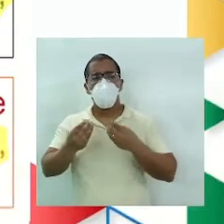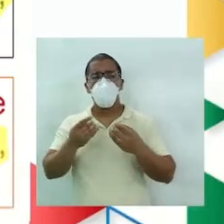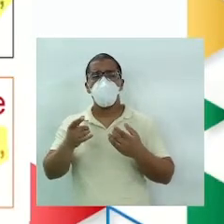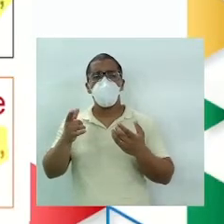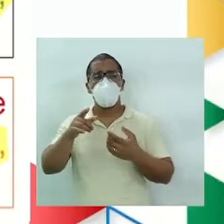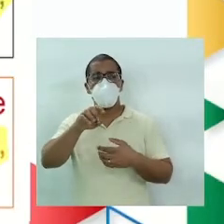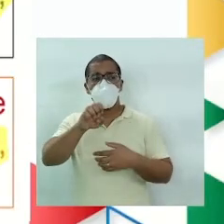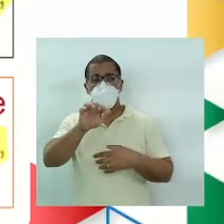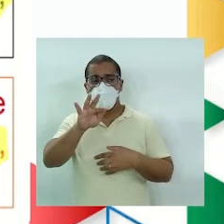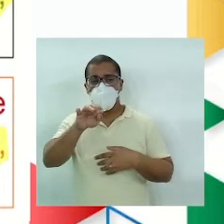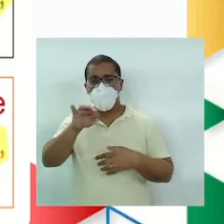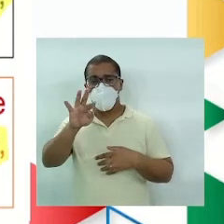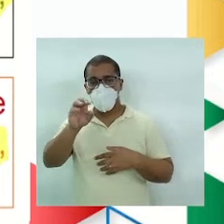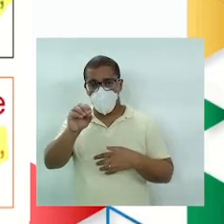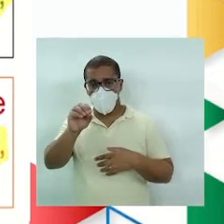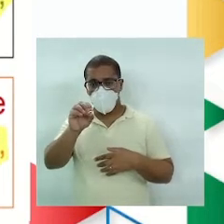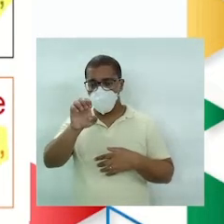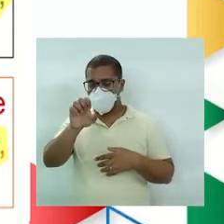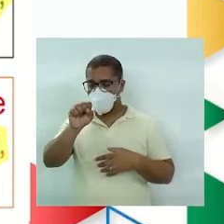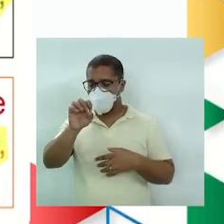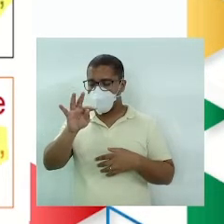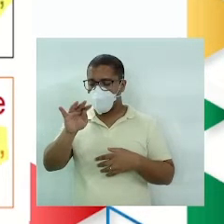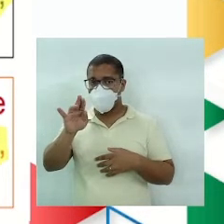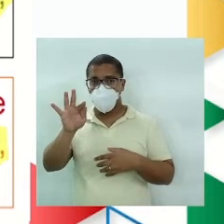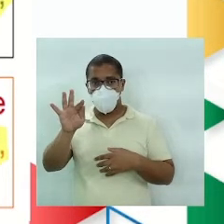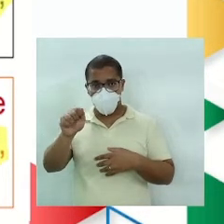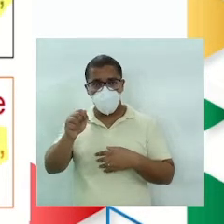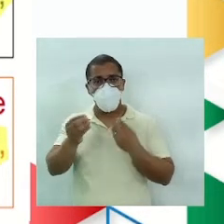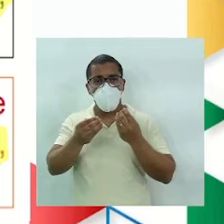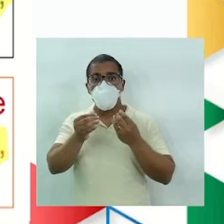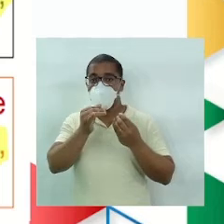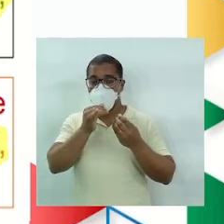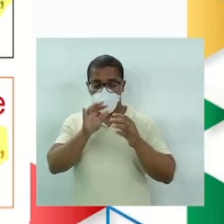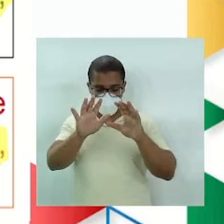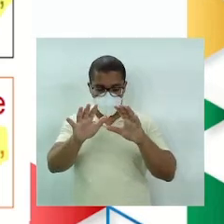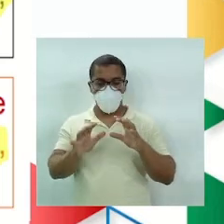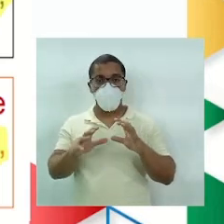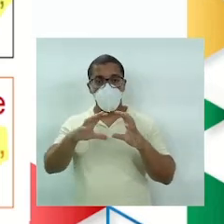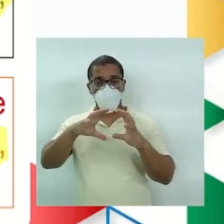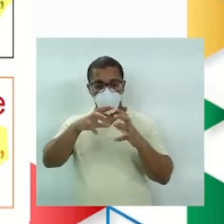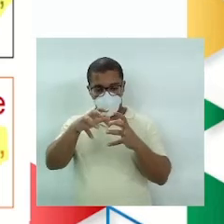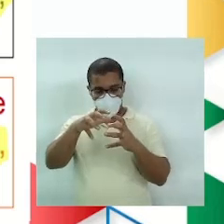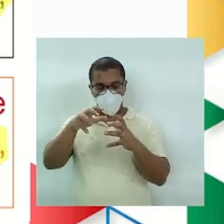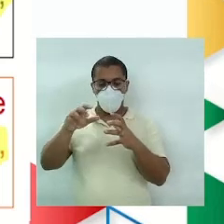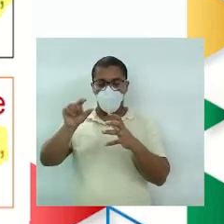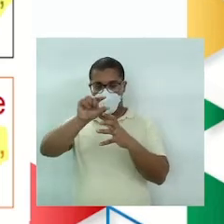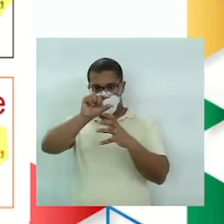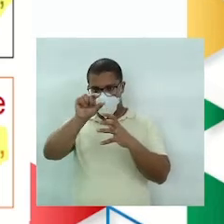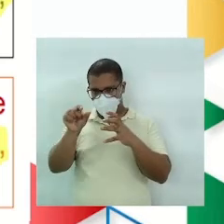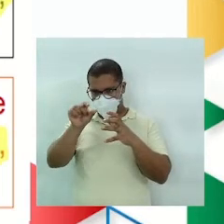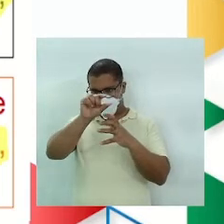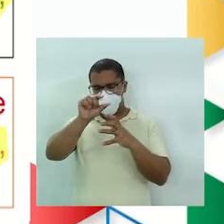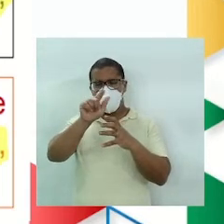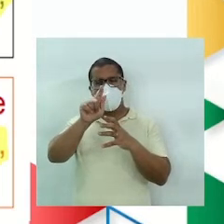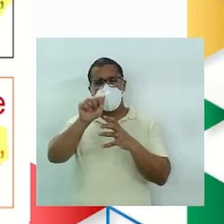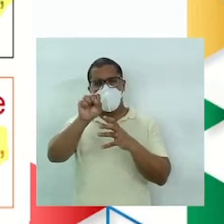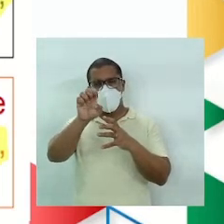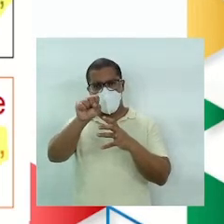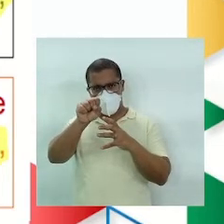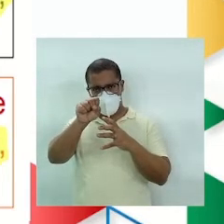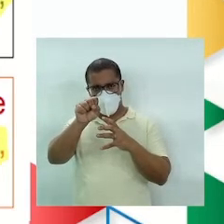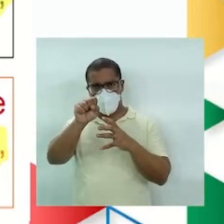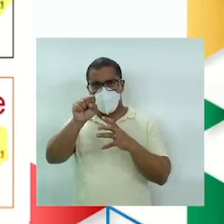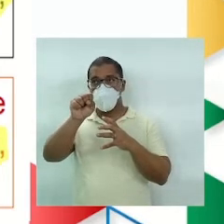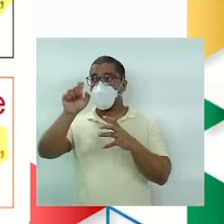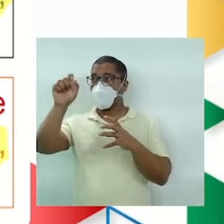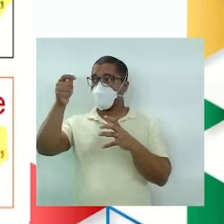estufa? Quando os raios solares atingem a superfície terrestre, devido à camada de gases de efeito estufa, em